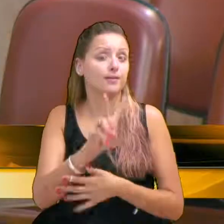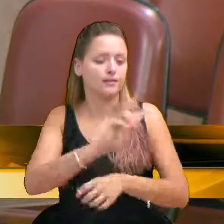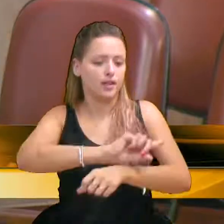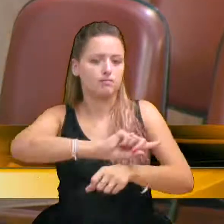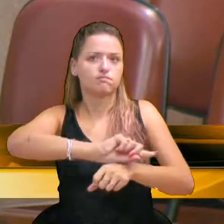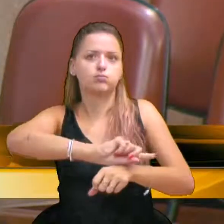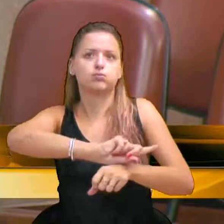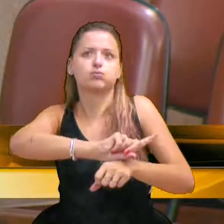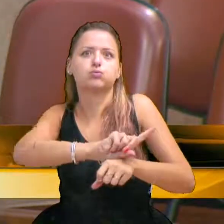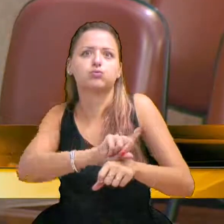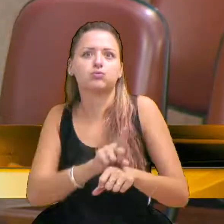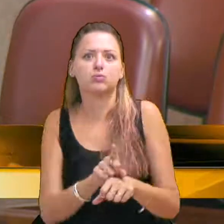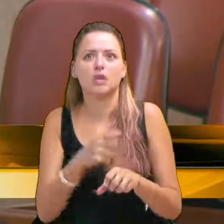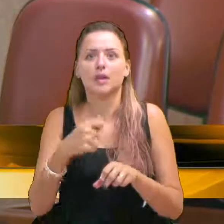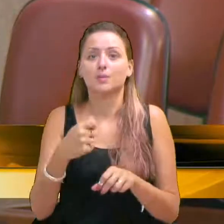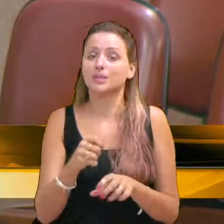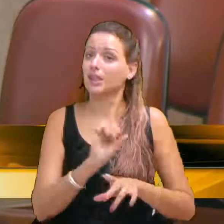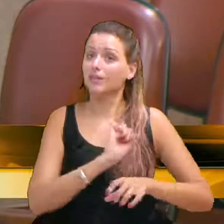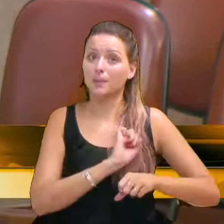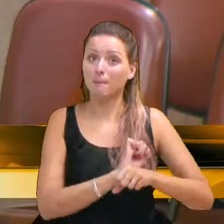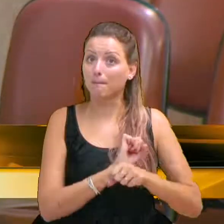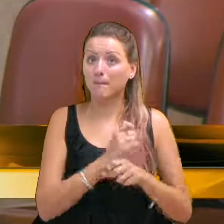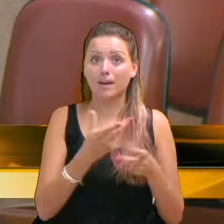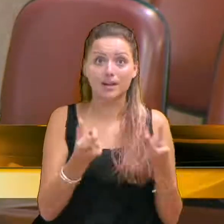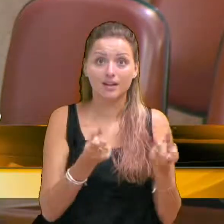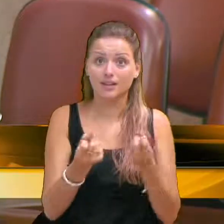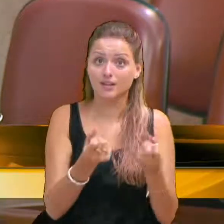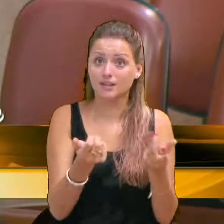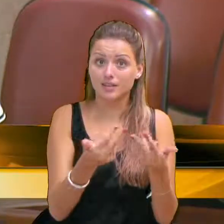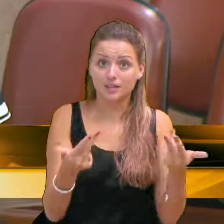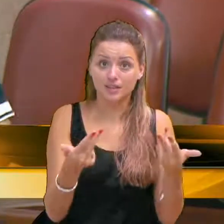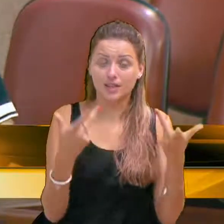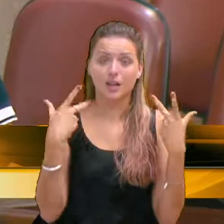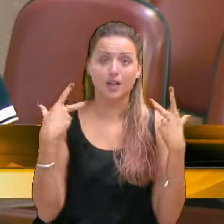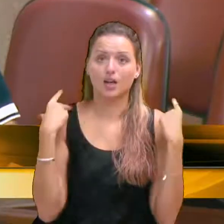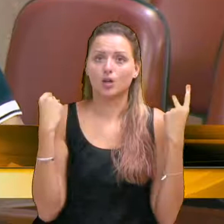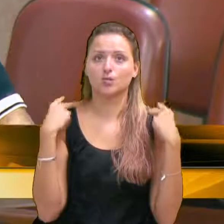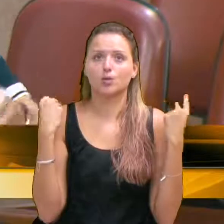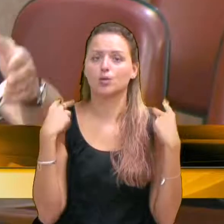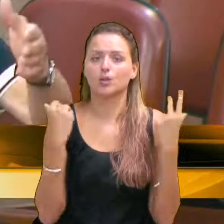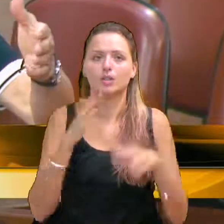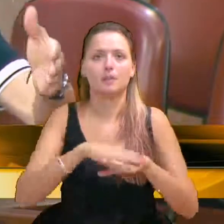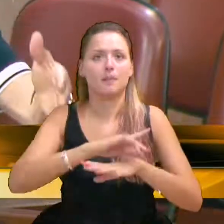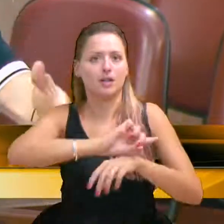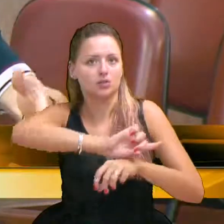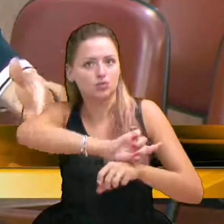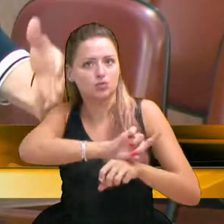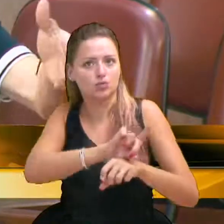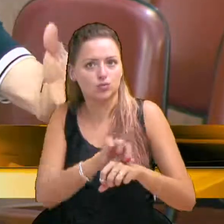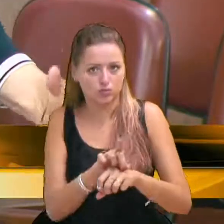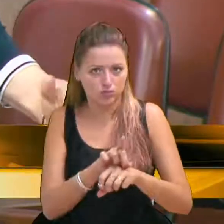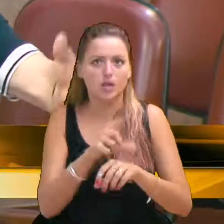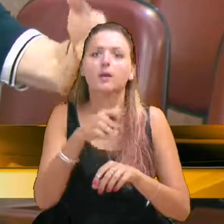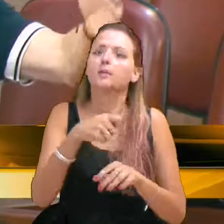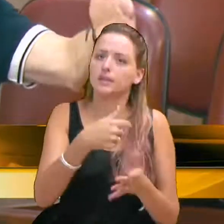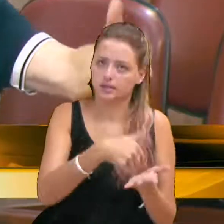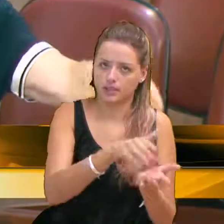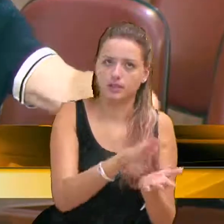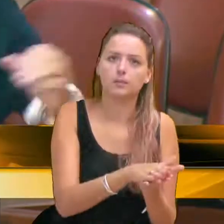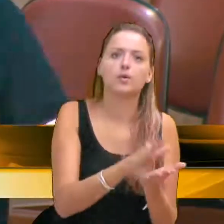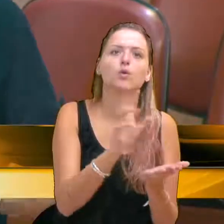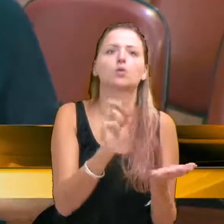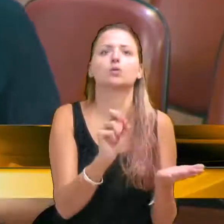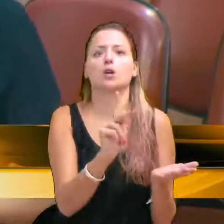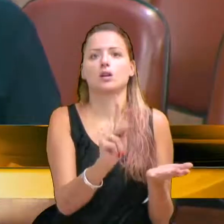a abordagem deveria ser o principal foco. O motorista excedeu a velocidade, ok, tem que ser multado, mas tem que